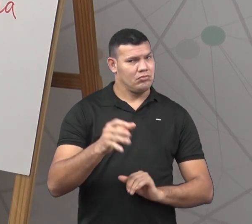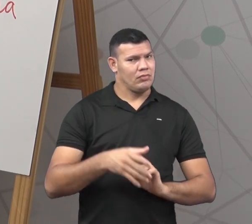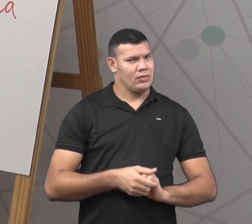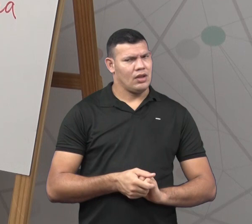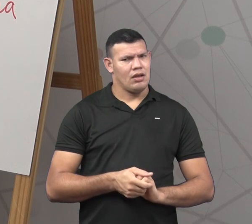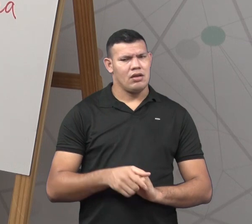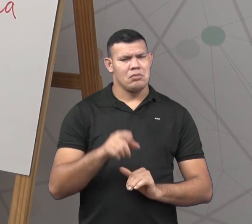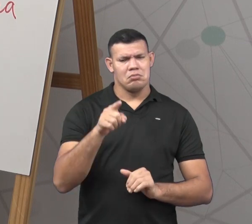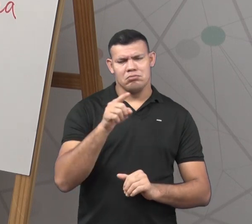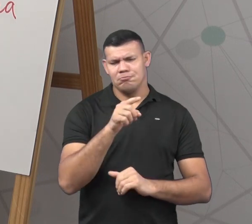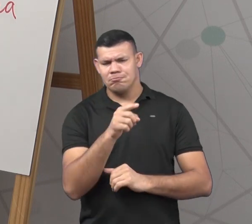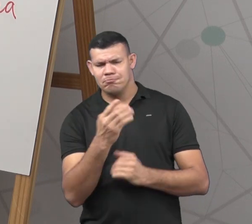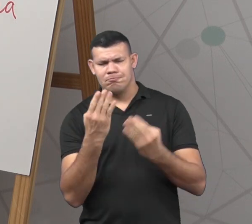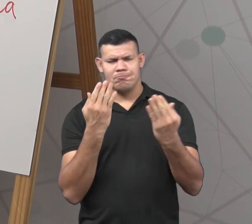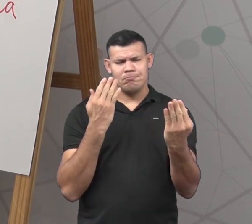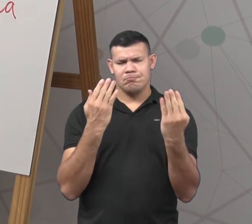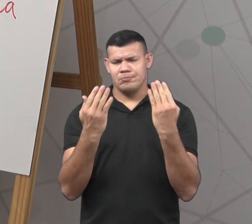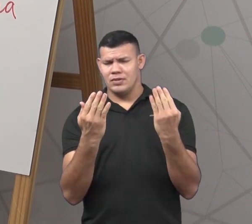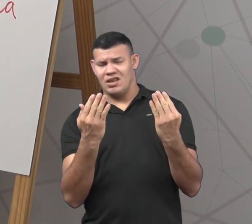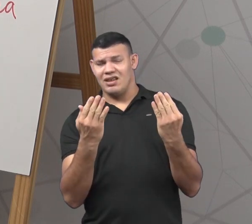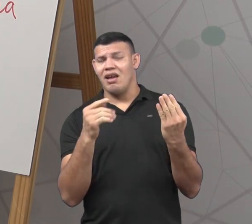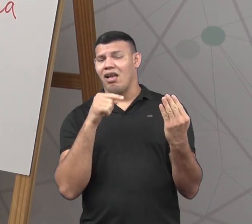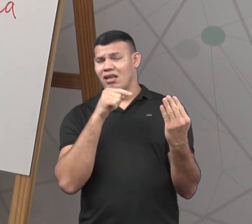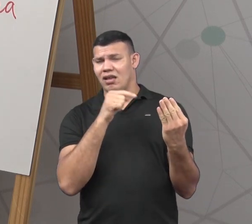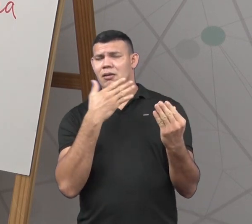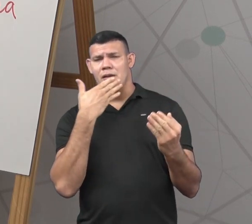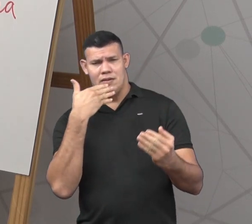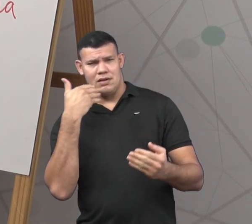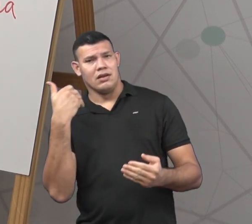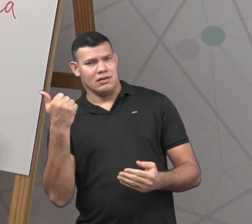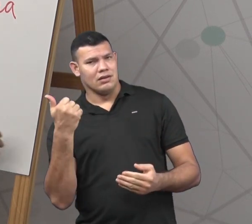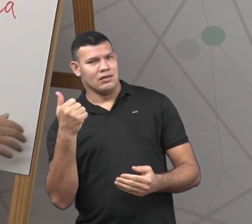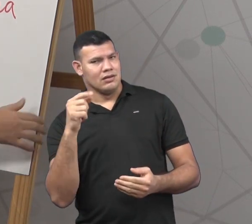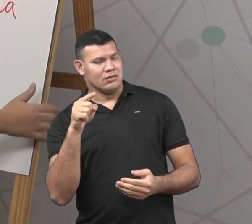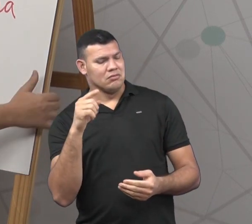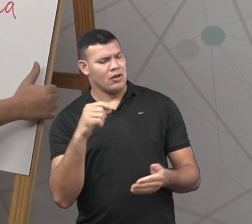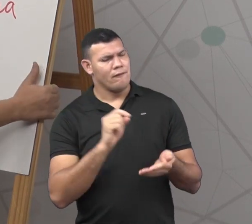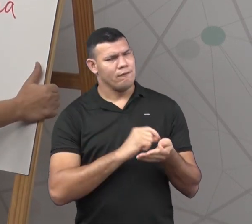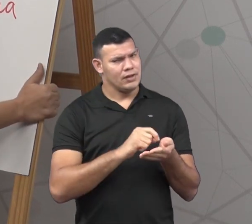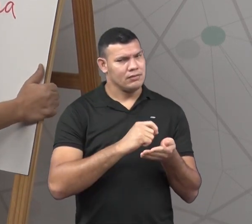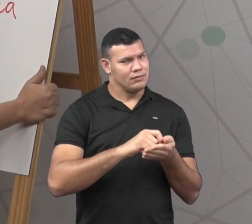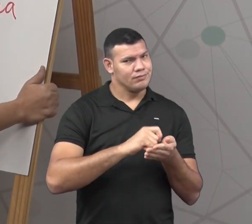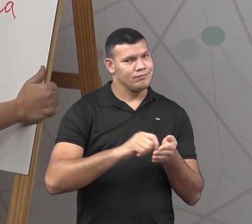para vocês, é claro. Eu vou dar uma apagadinha aqui, só um pouquinho.